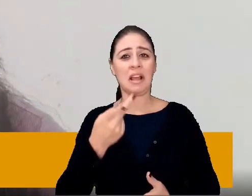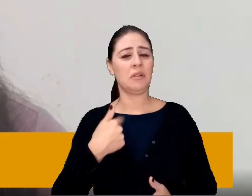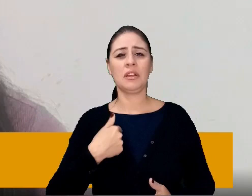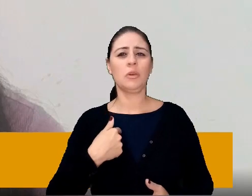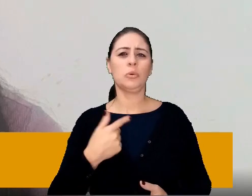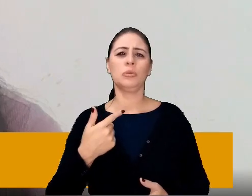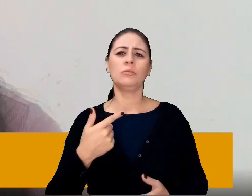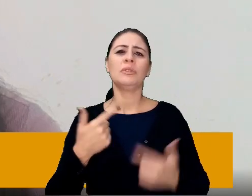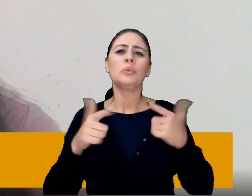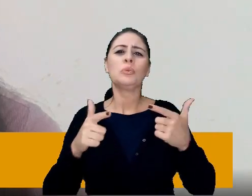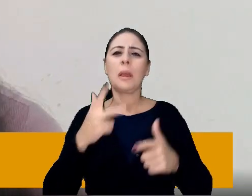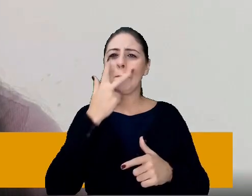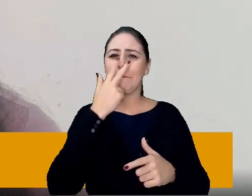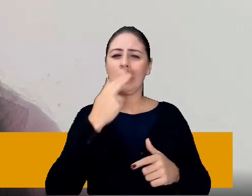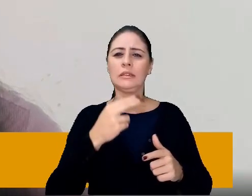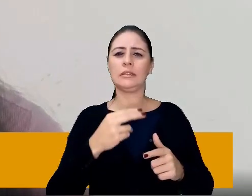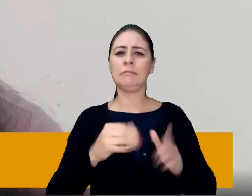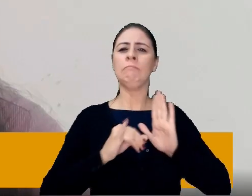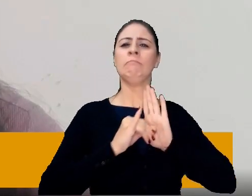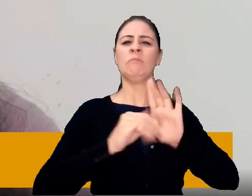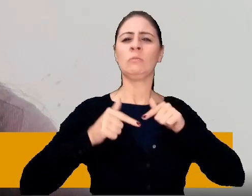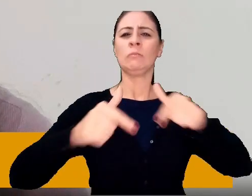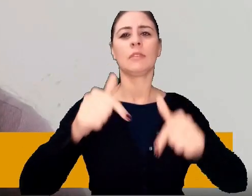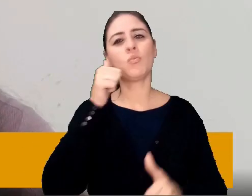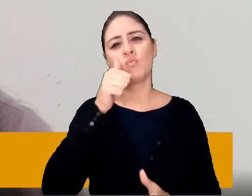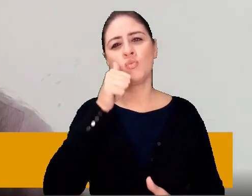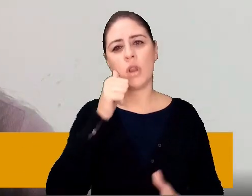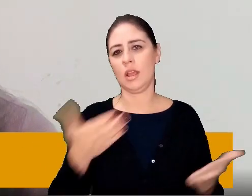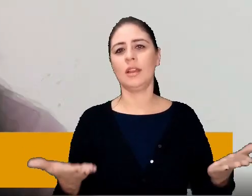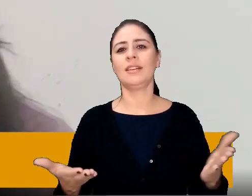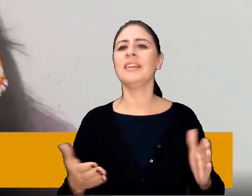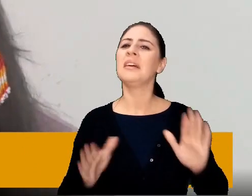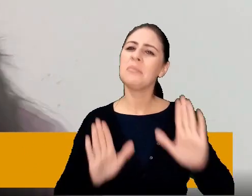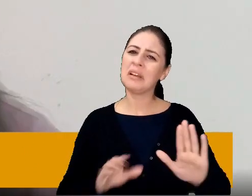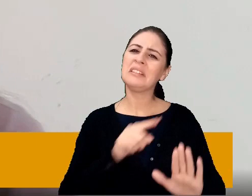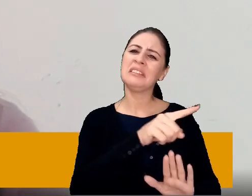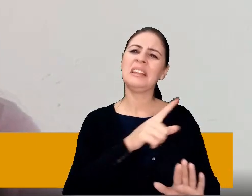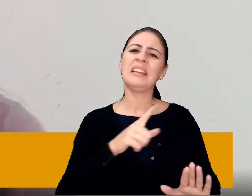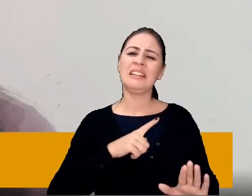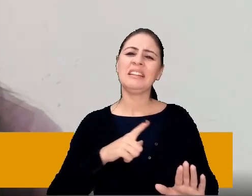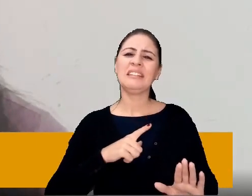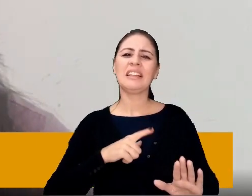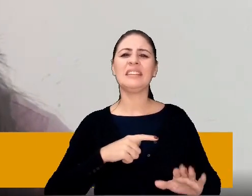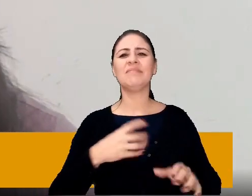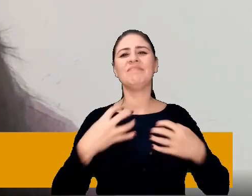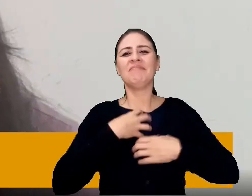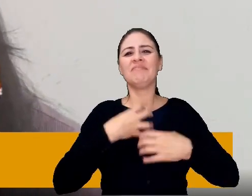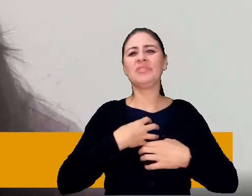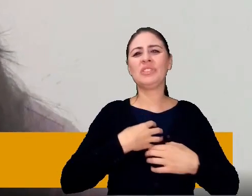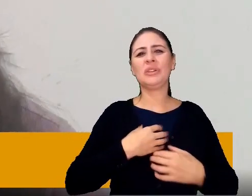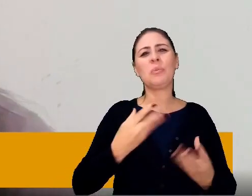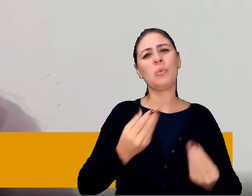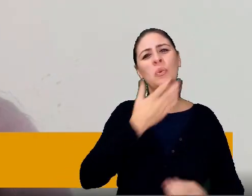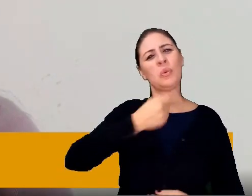que eu não me percebo feminista, mas não tem como eu falar de machismo sem falar do feminismo,